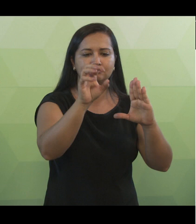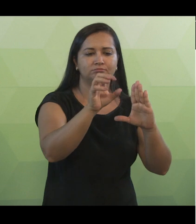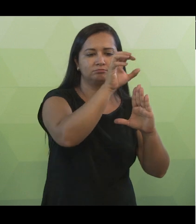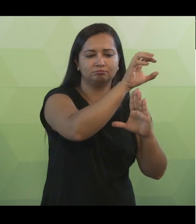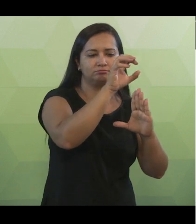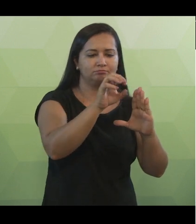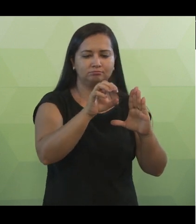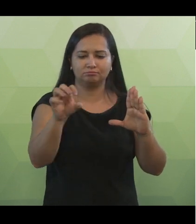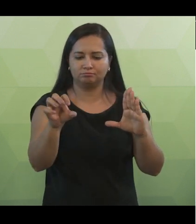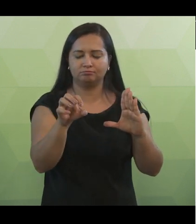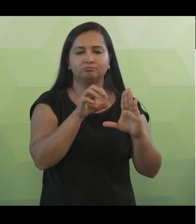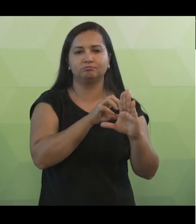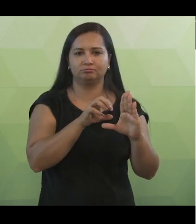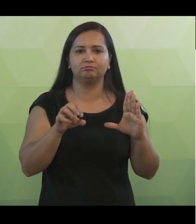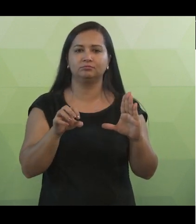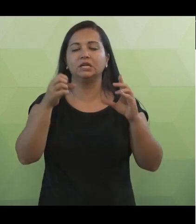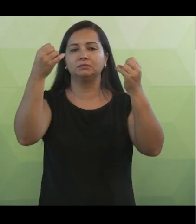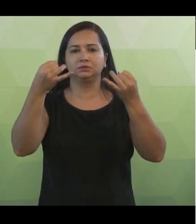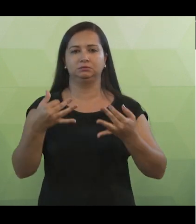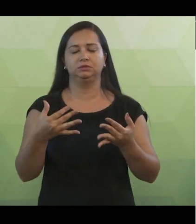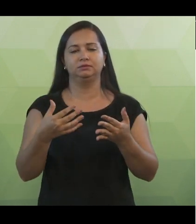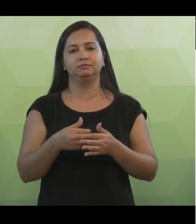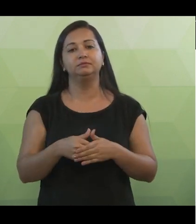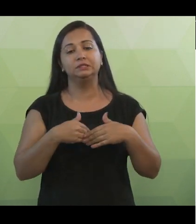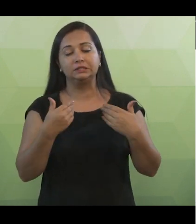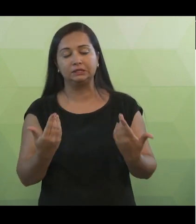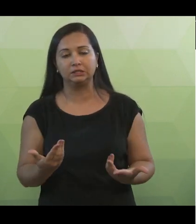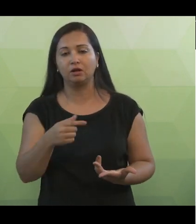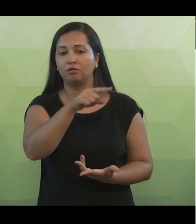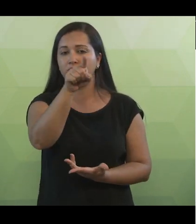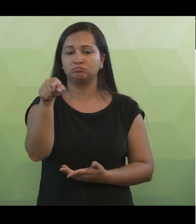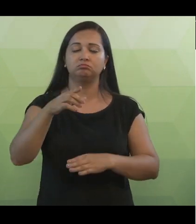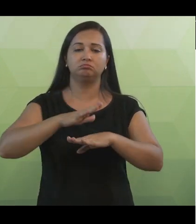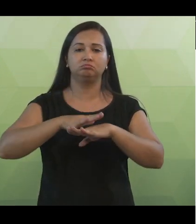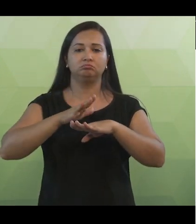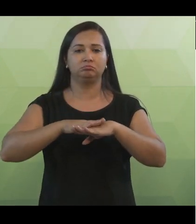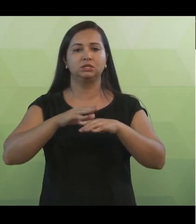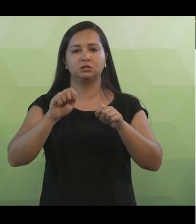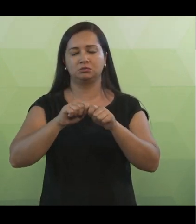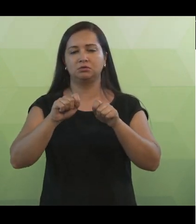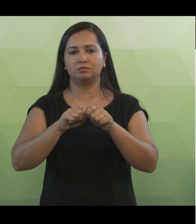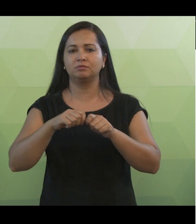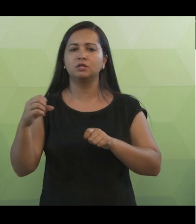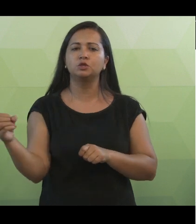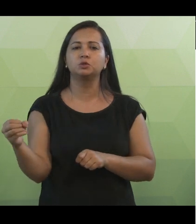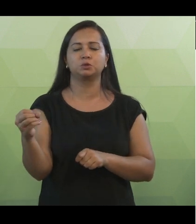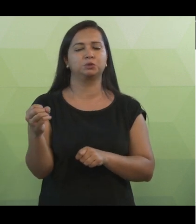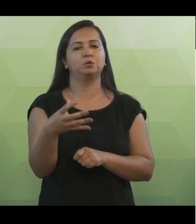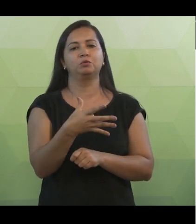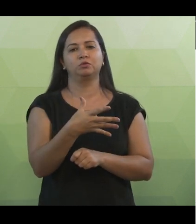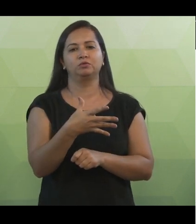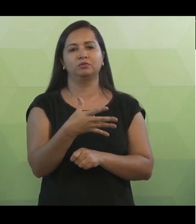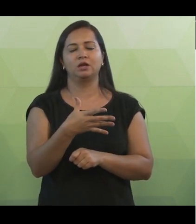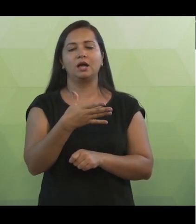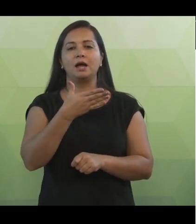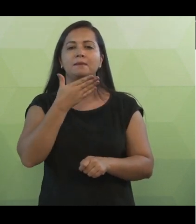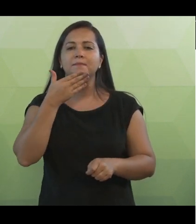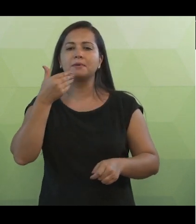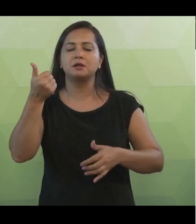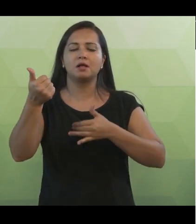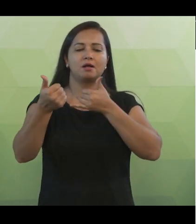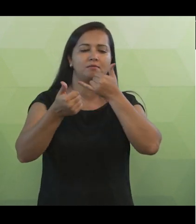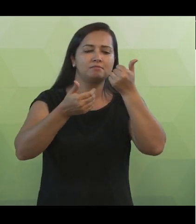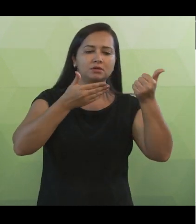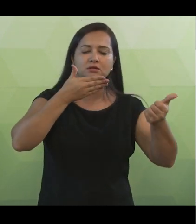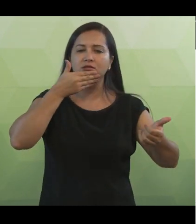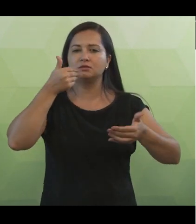Baseado nessa aplicação, vocês poderão criar outras aplicações e começar a melhorar o